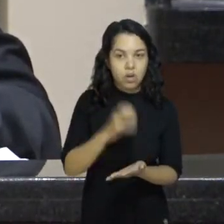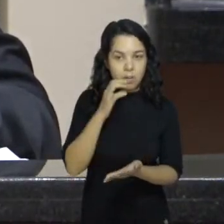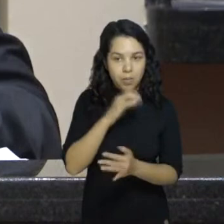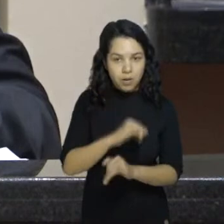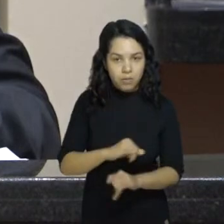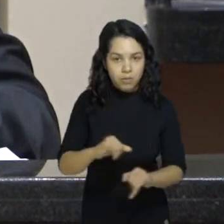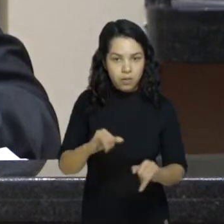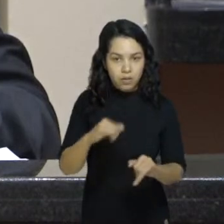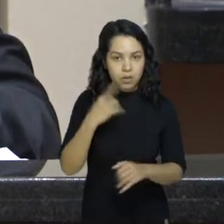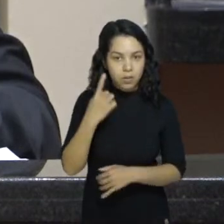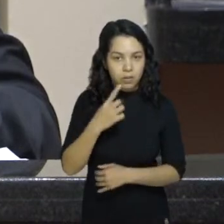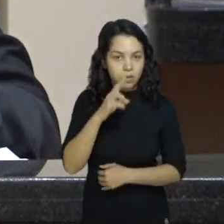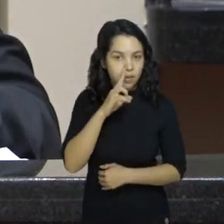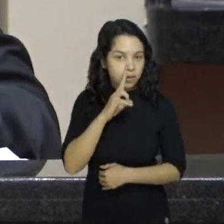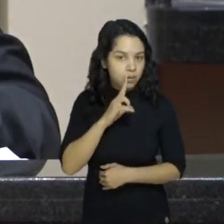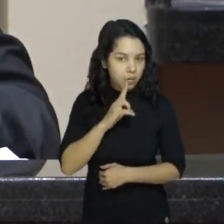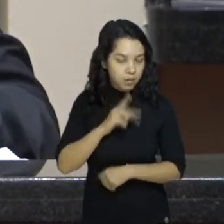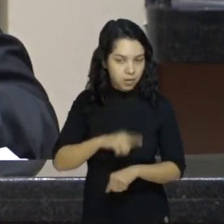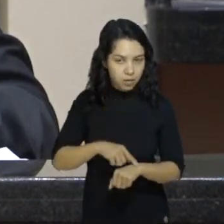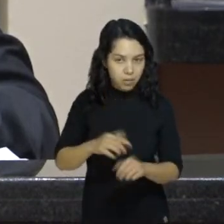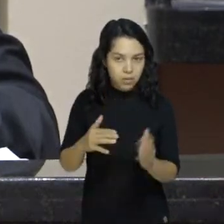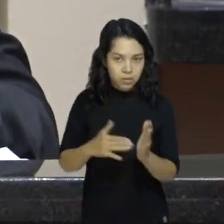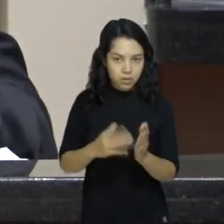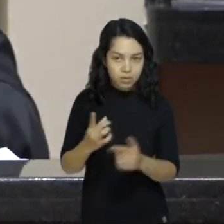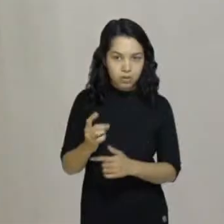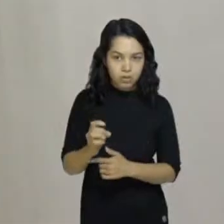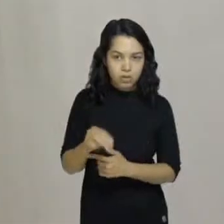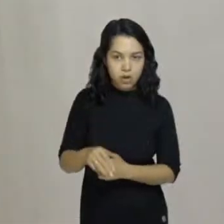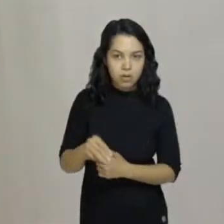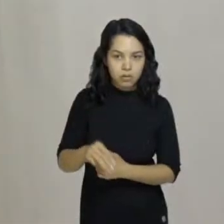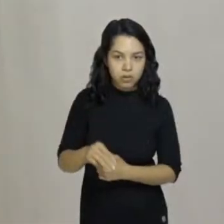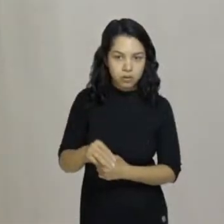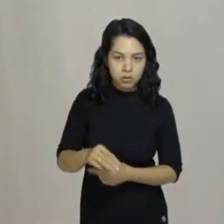vossa excelência tem o tempo de até 10 minutos